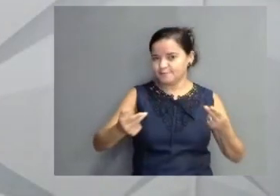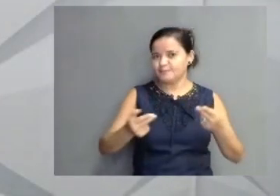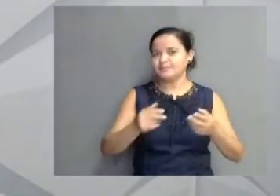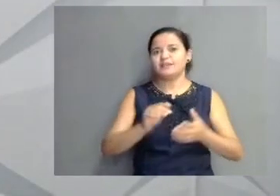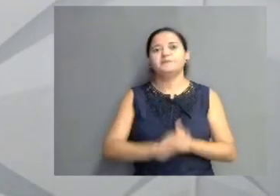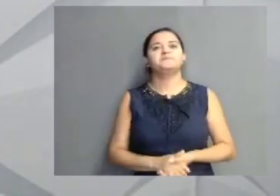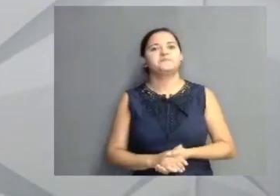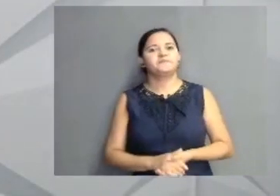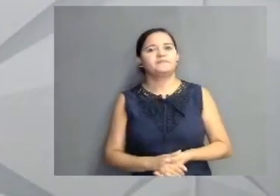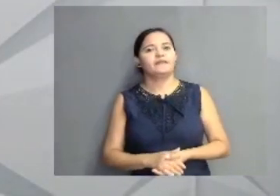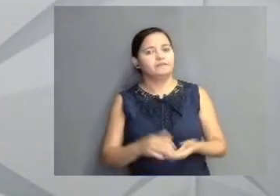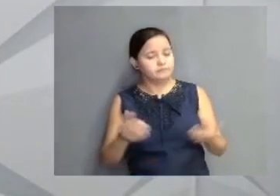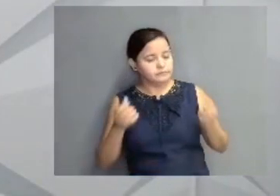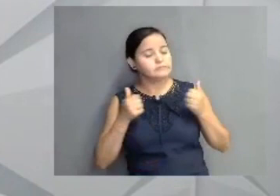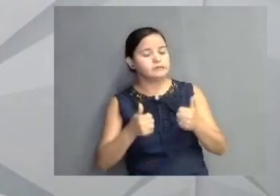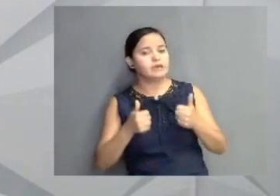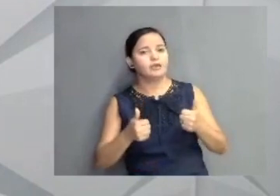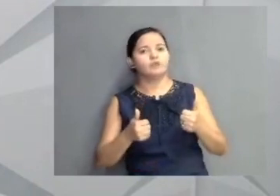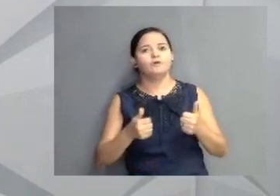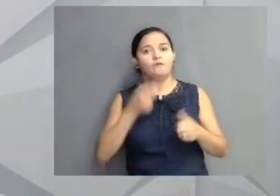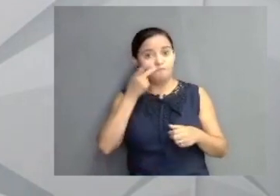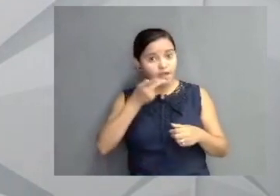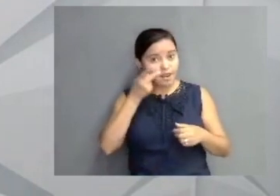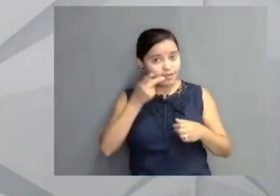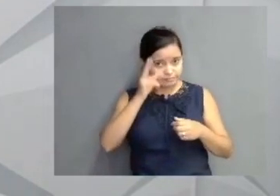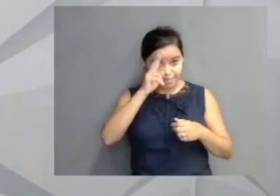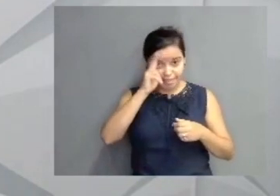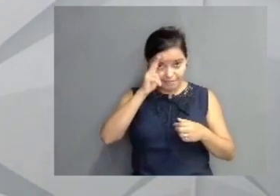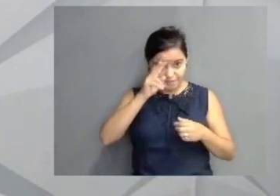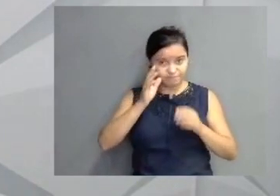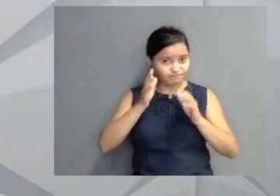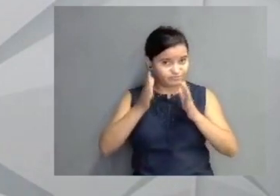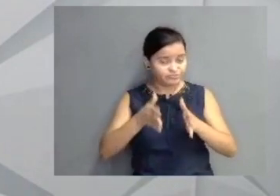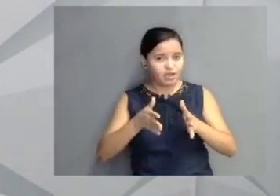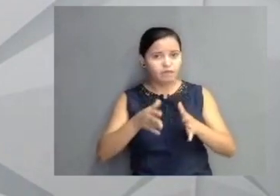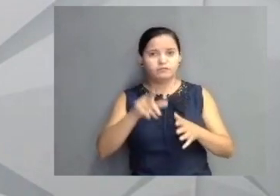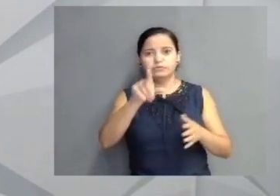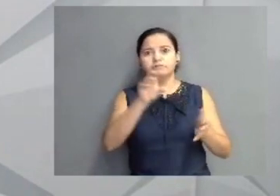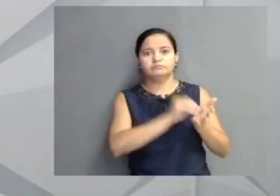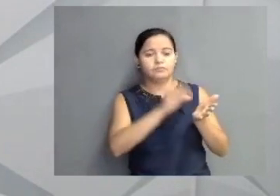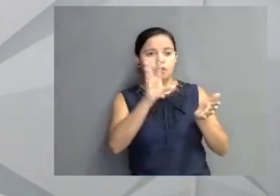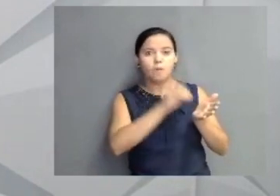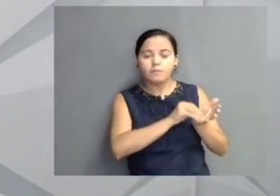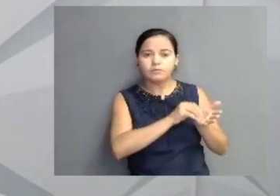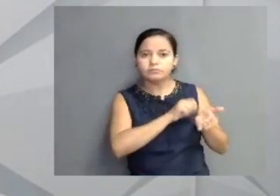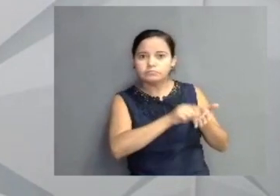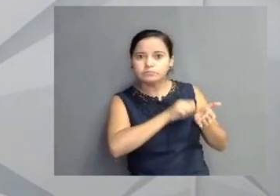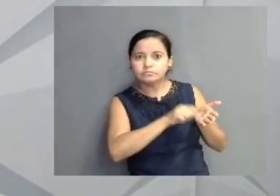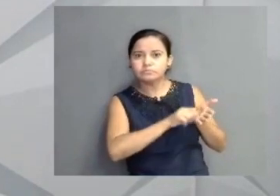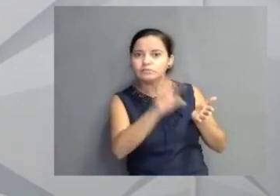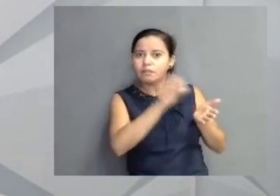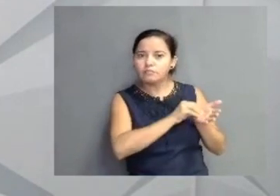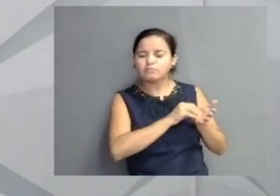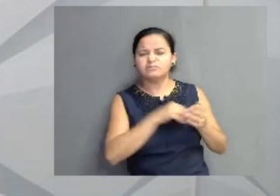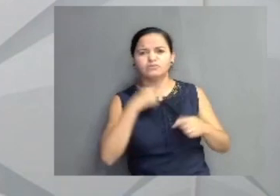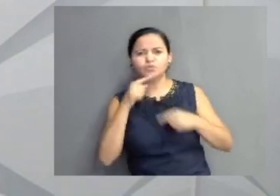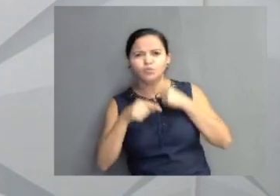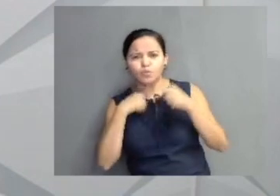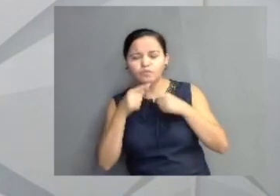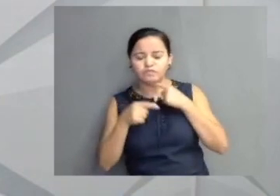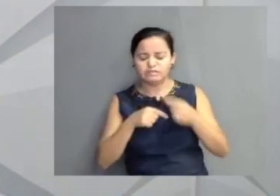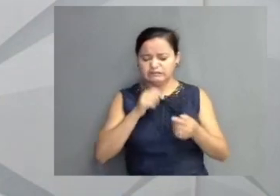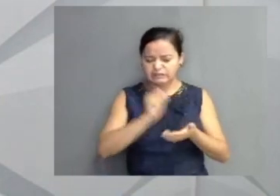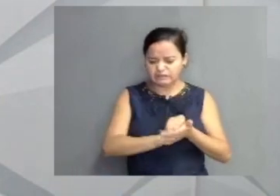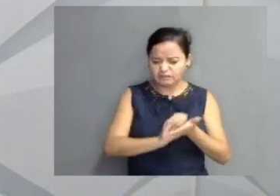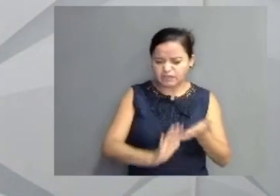terceiro ponto foi aquilo que eu falei logo no início, anteriormente. Você registrando vai facilitar. Quando você tiver dúvida no